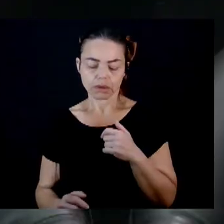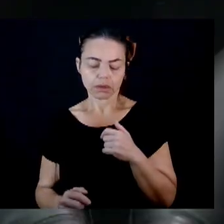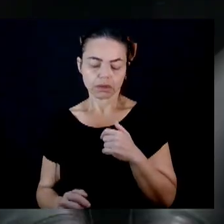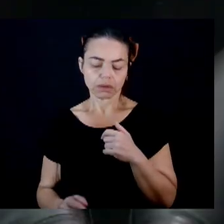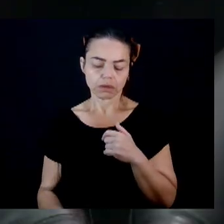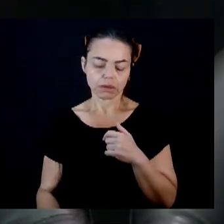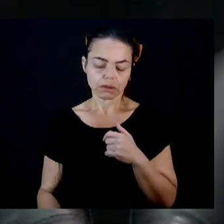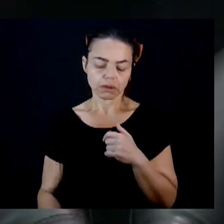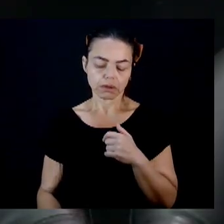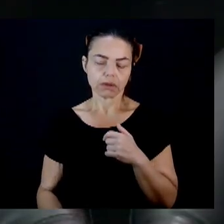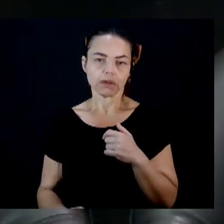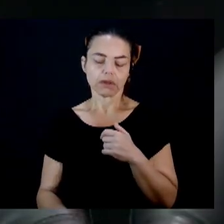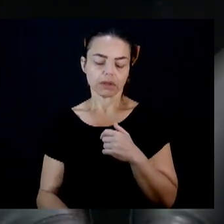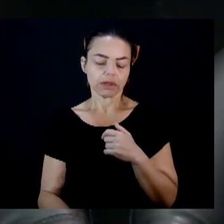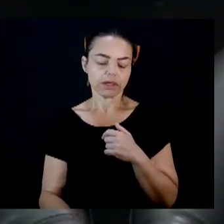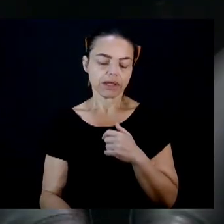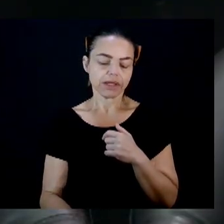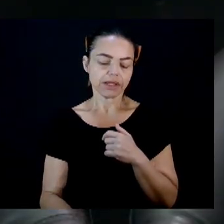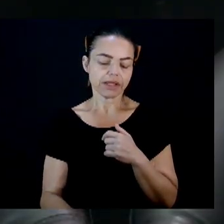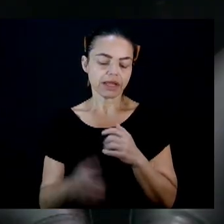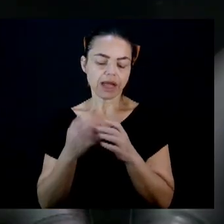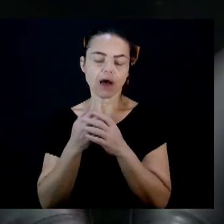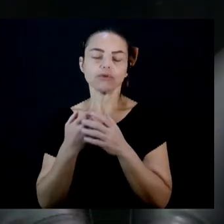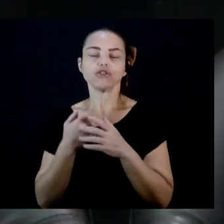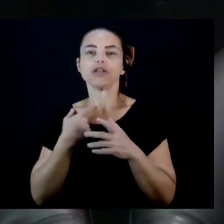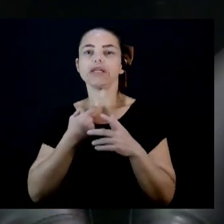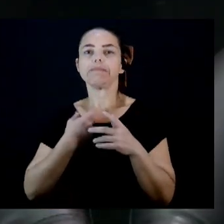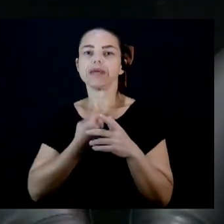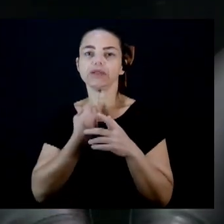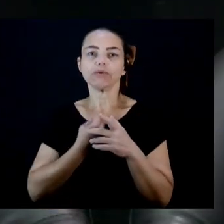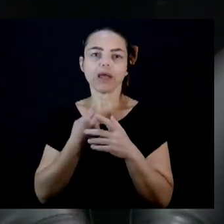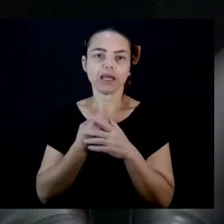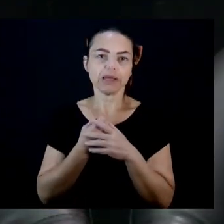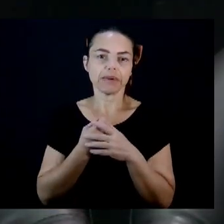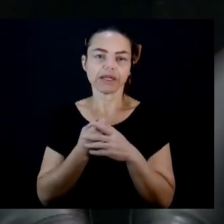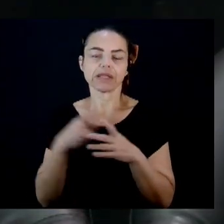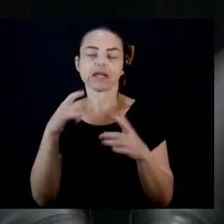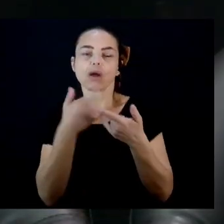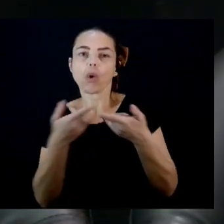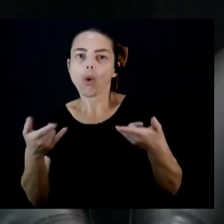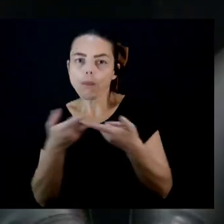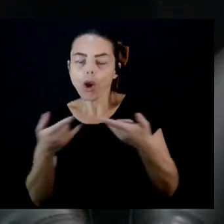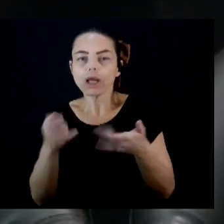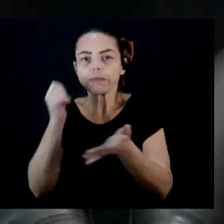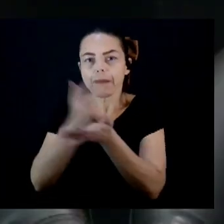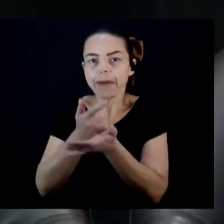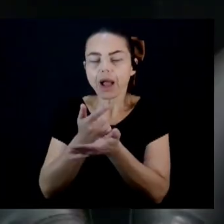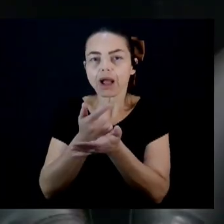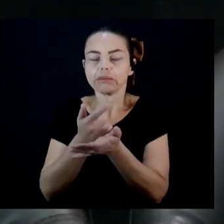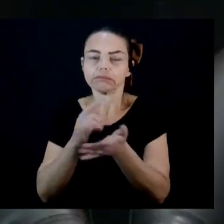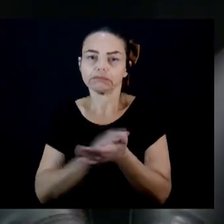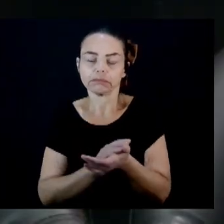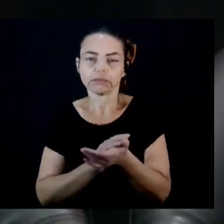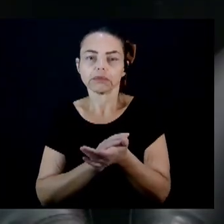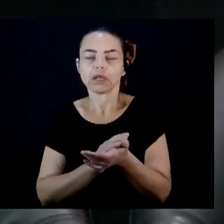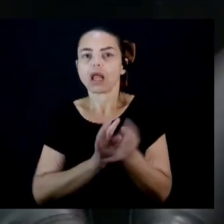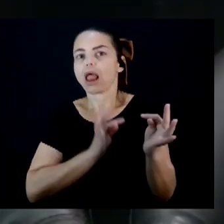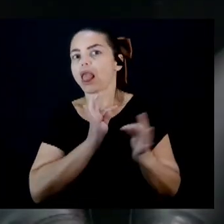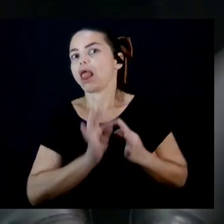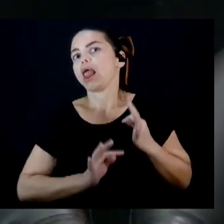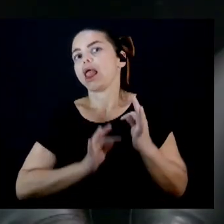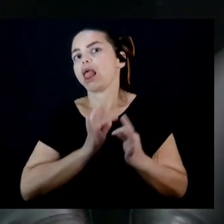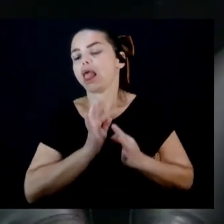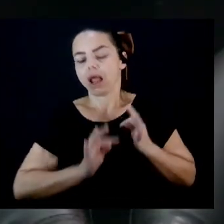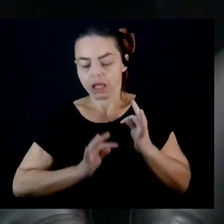É família, é filha, é boleto. E a gente não nutre no dia a dia esse erotismo que é o mais comum para o